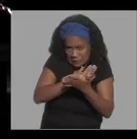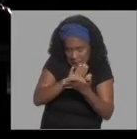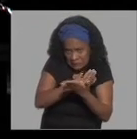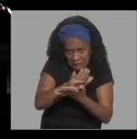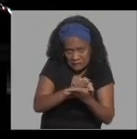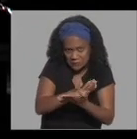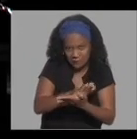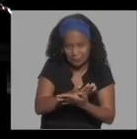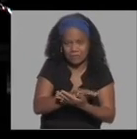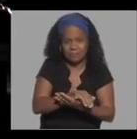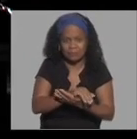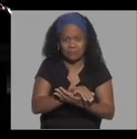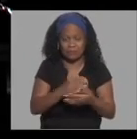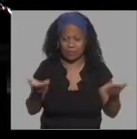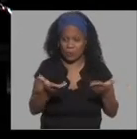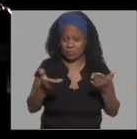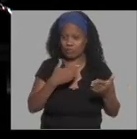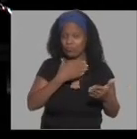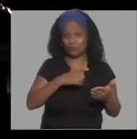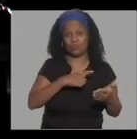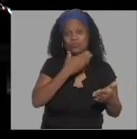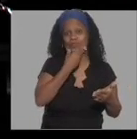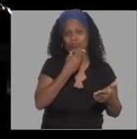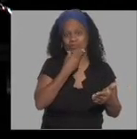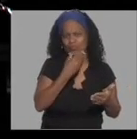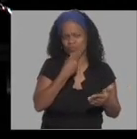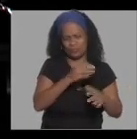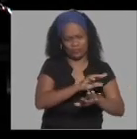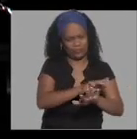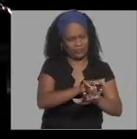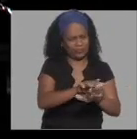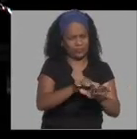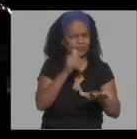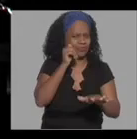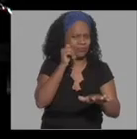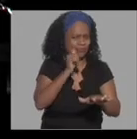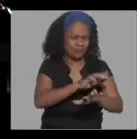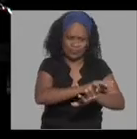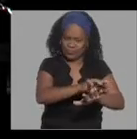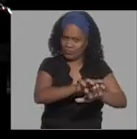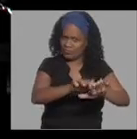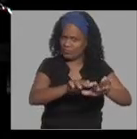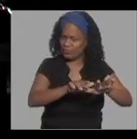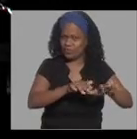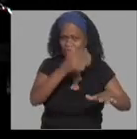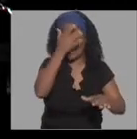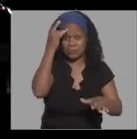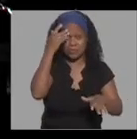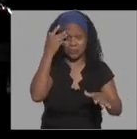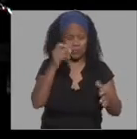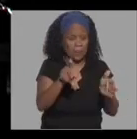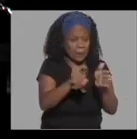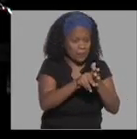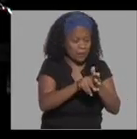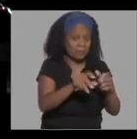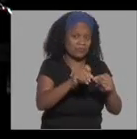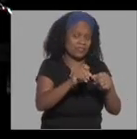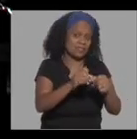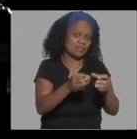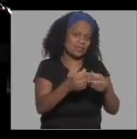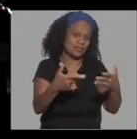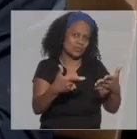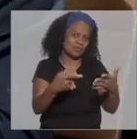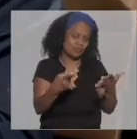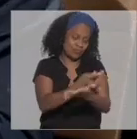conta do lado que você falou sua do cobra enquanto os negros têm lívia só isso acontecer